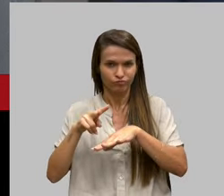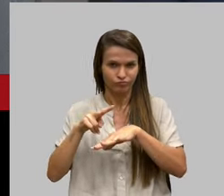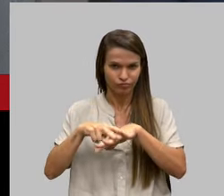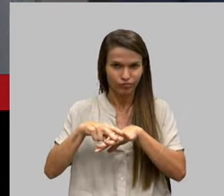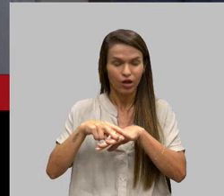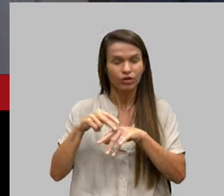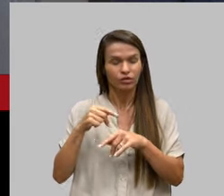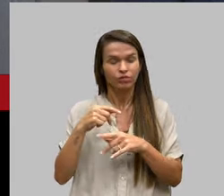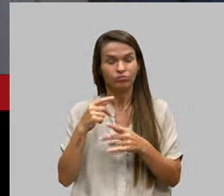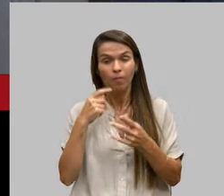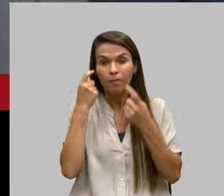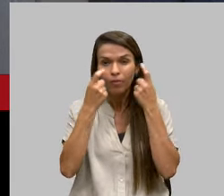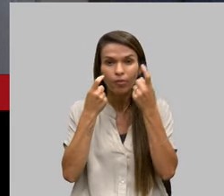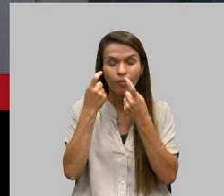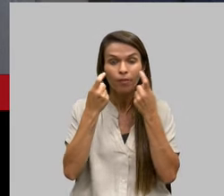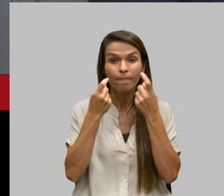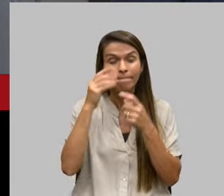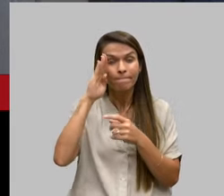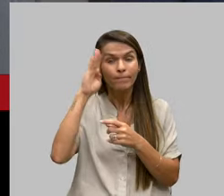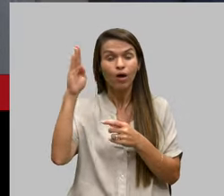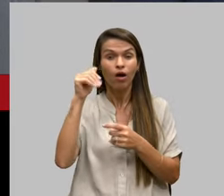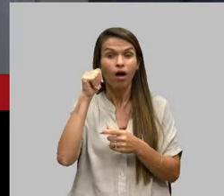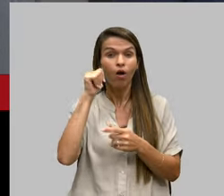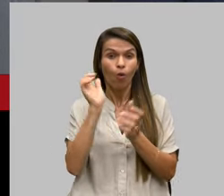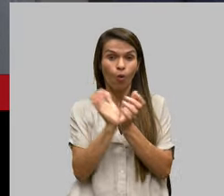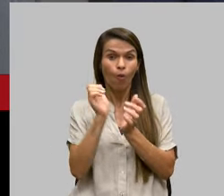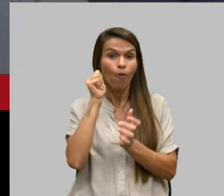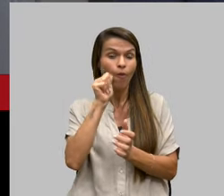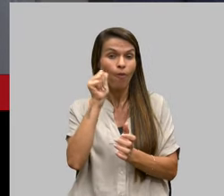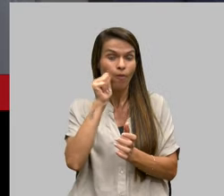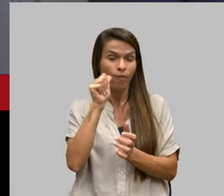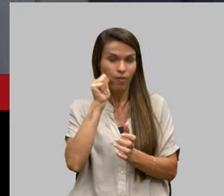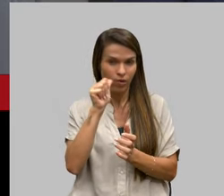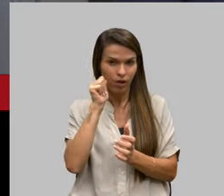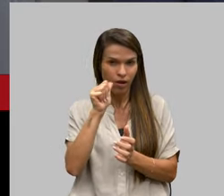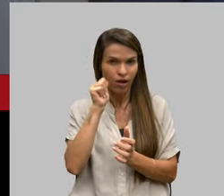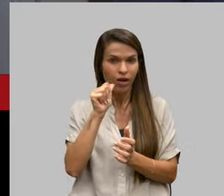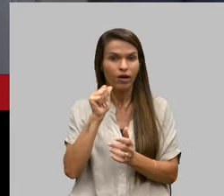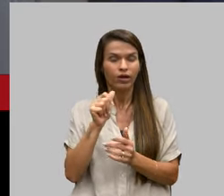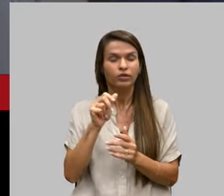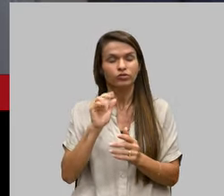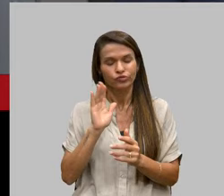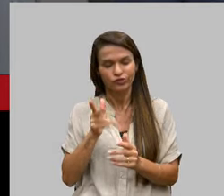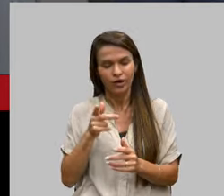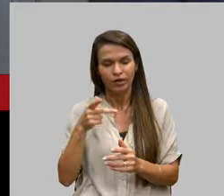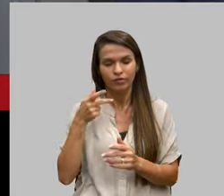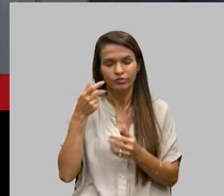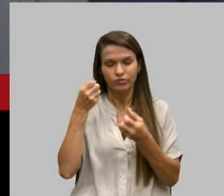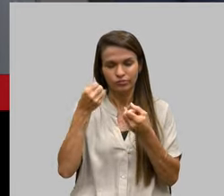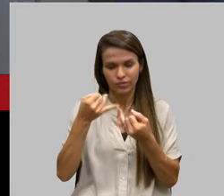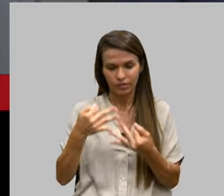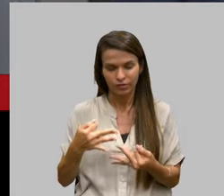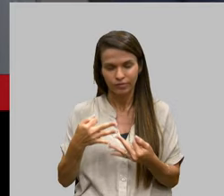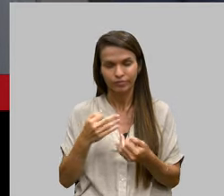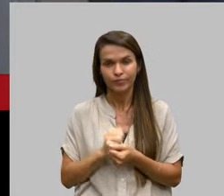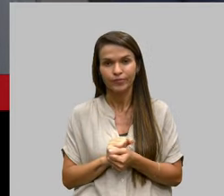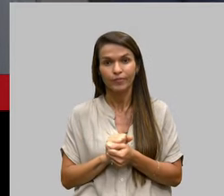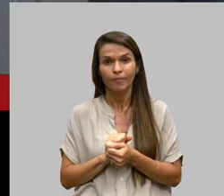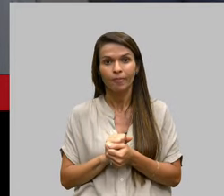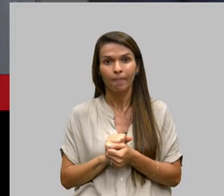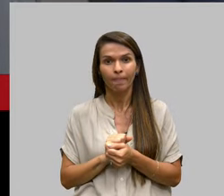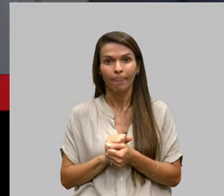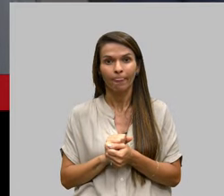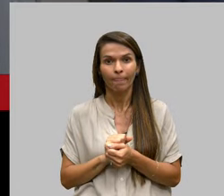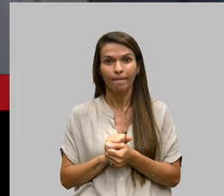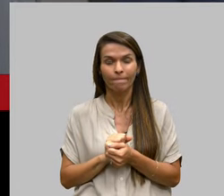mulheres que são as maiores vítimas desse Último Ponto que eu tô que eu acabo de mencionar porque da nossa na